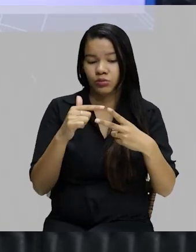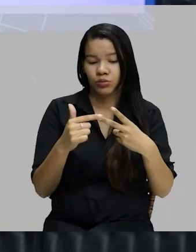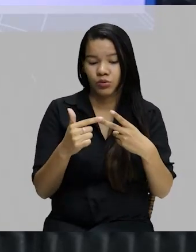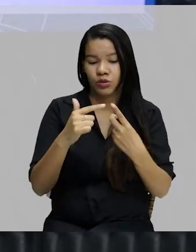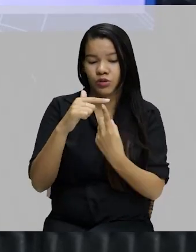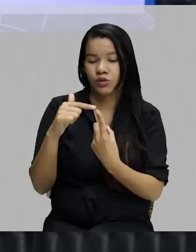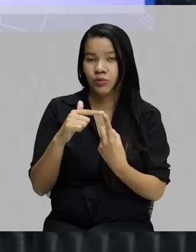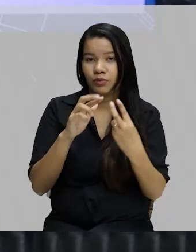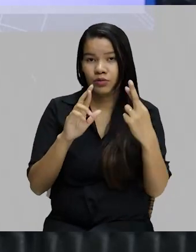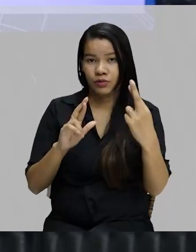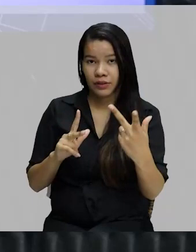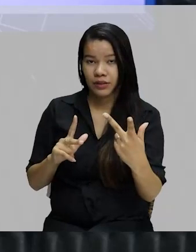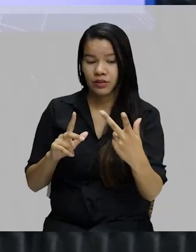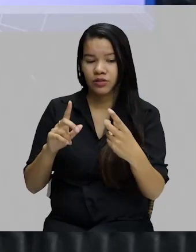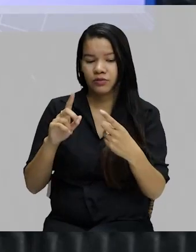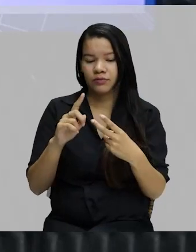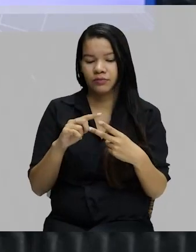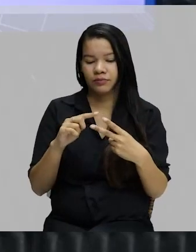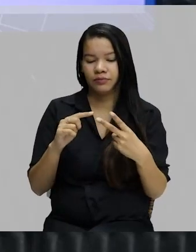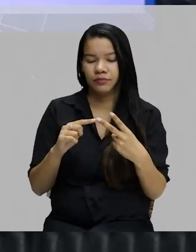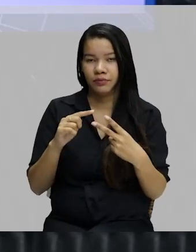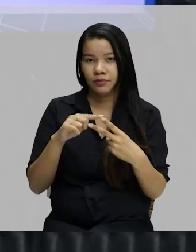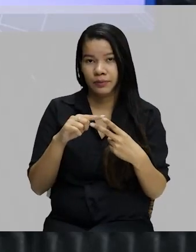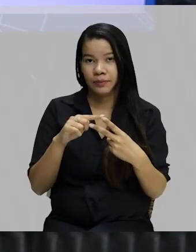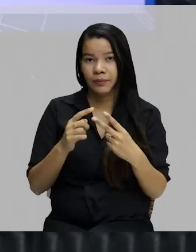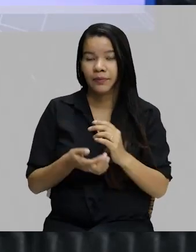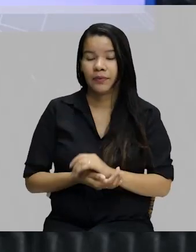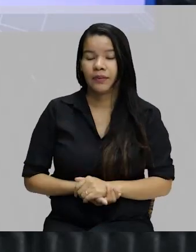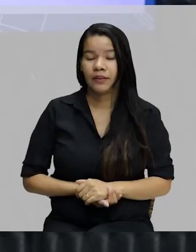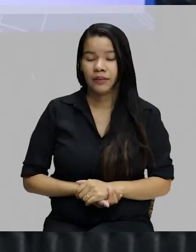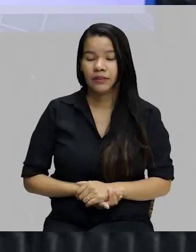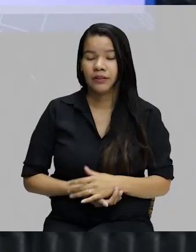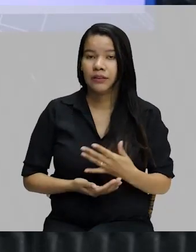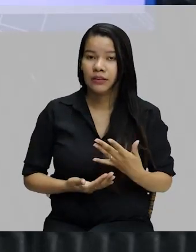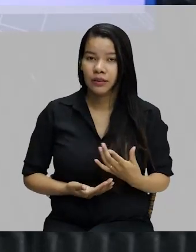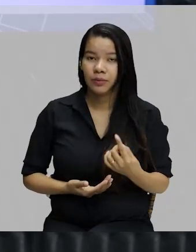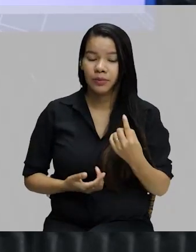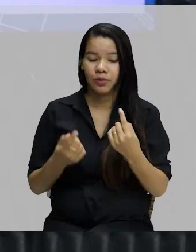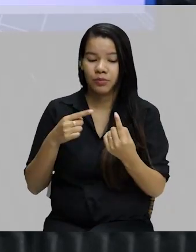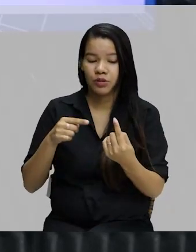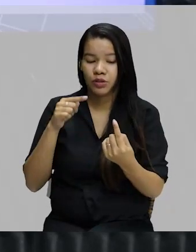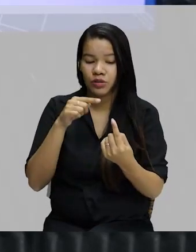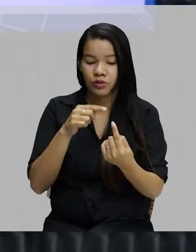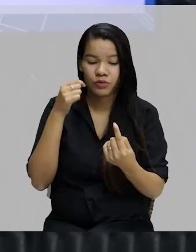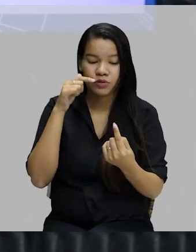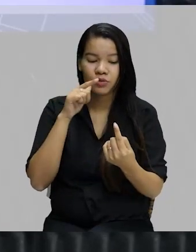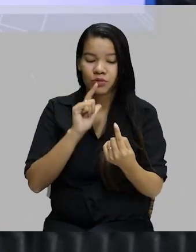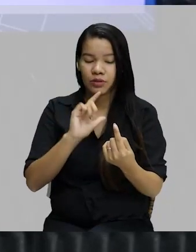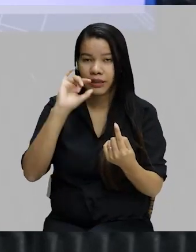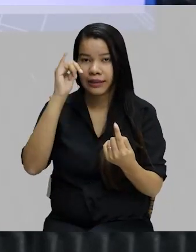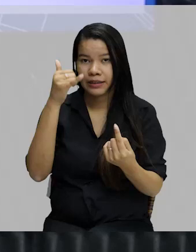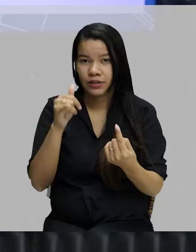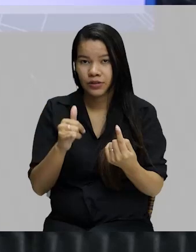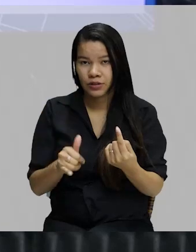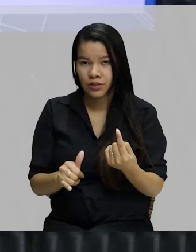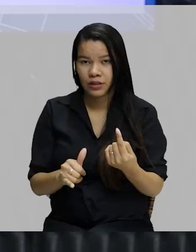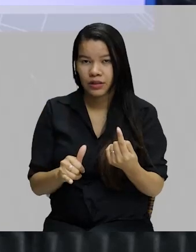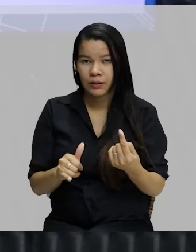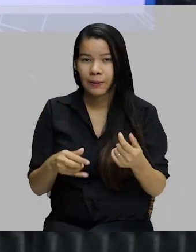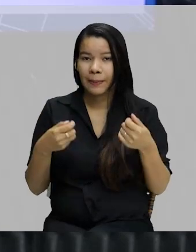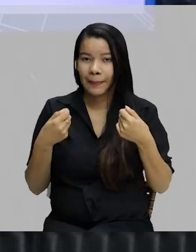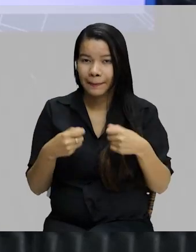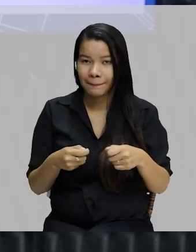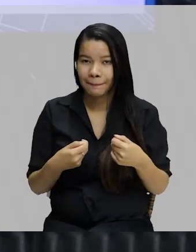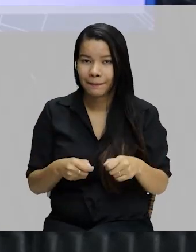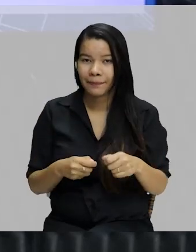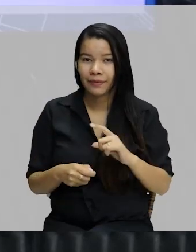235, certo? Para a obtenção da energia elétrica a partir da energia nuclear, é necessário que a gente tenha